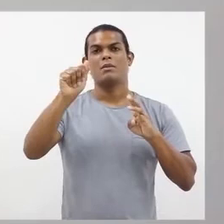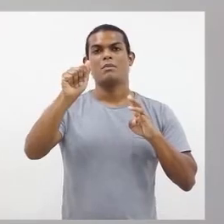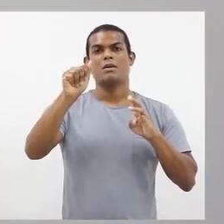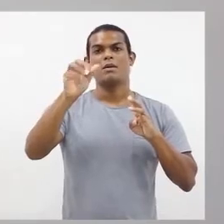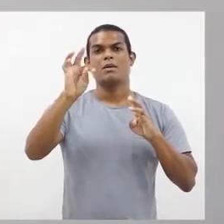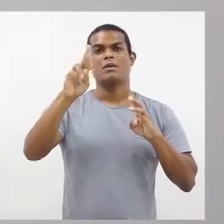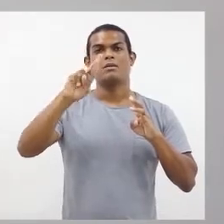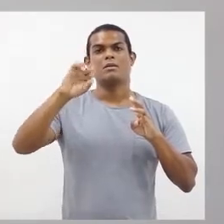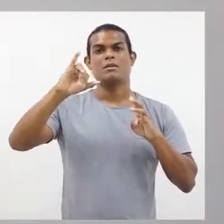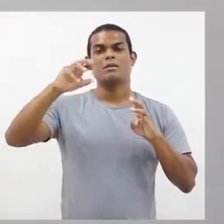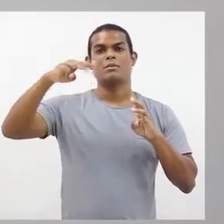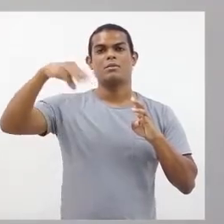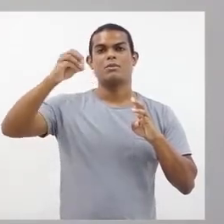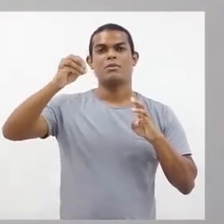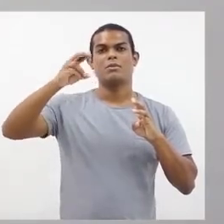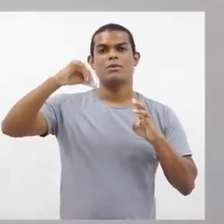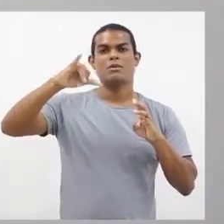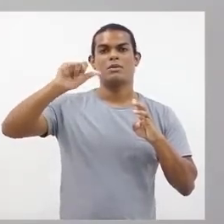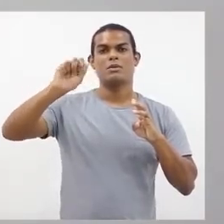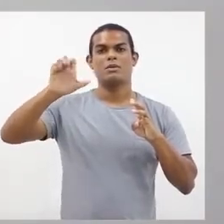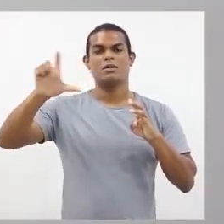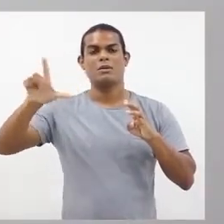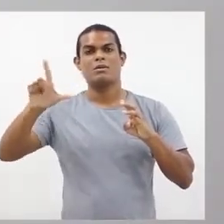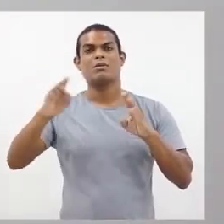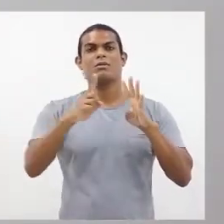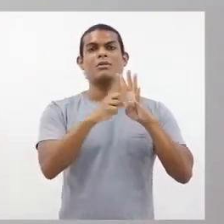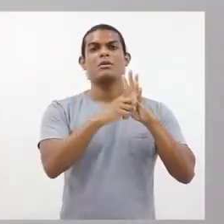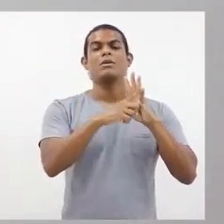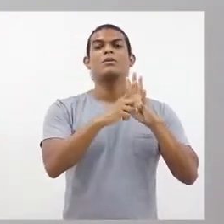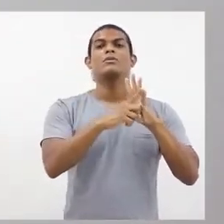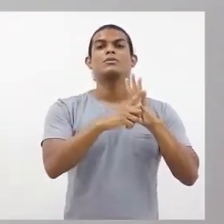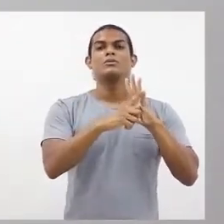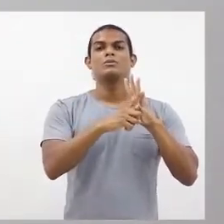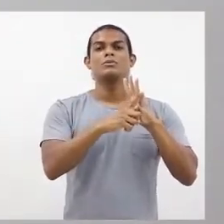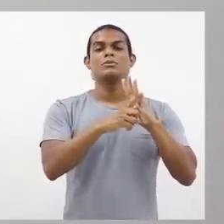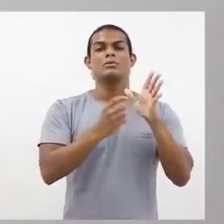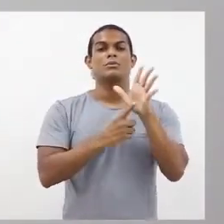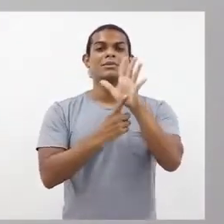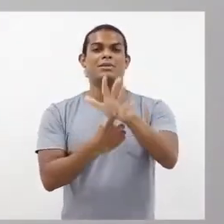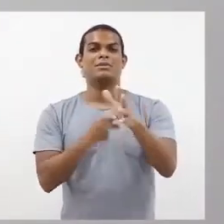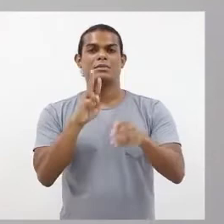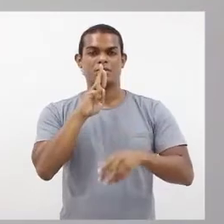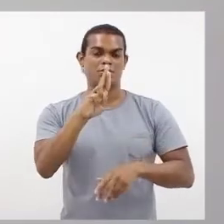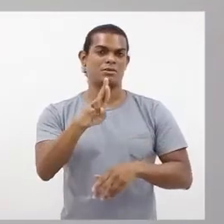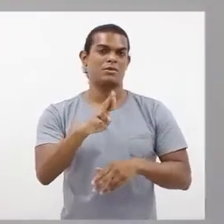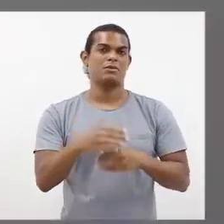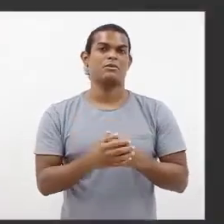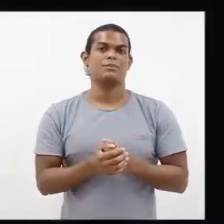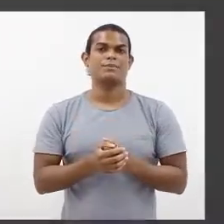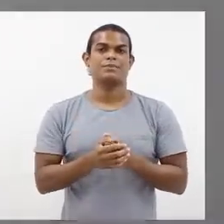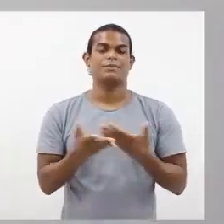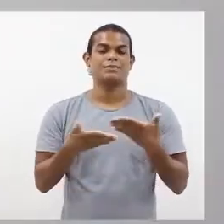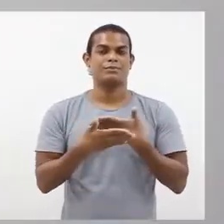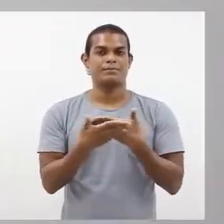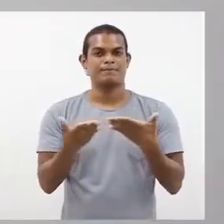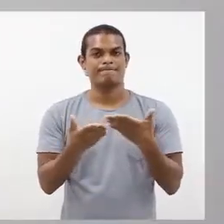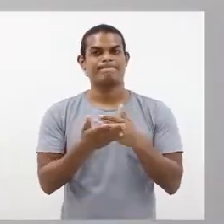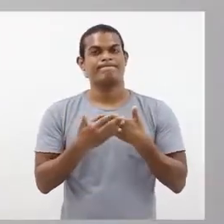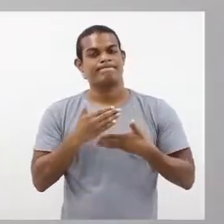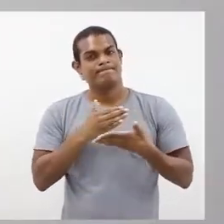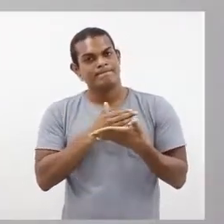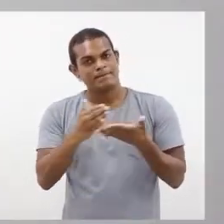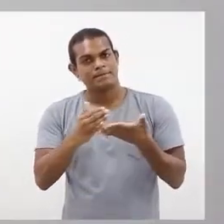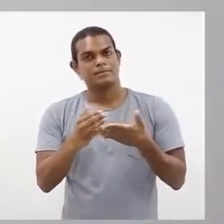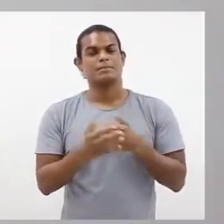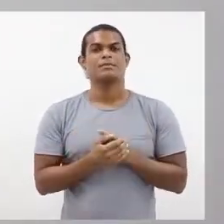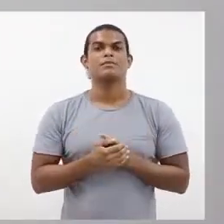demonstração contábil, e na nossa última competência, a demonstração de resultado. Vamos lá?